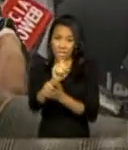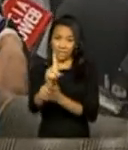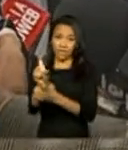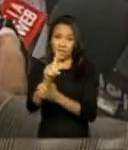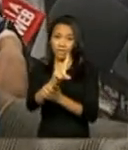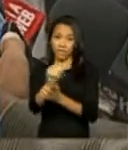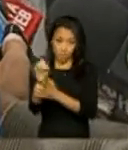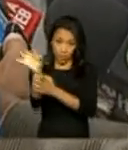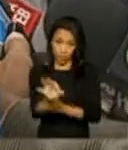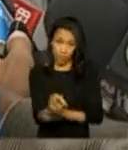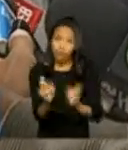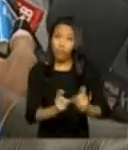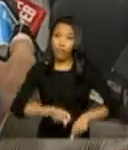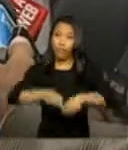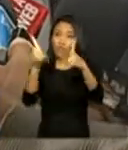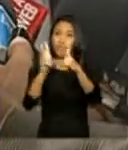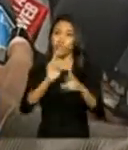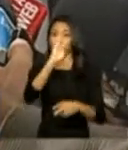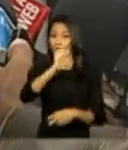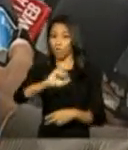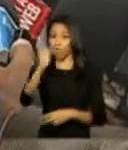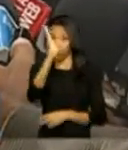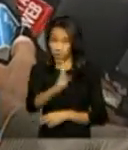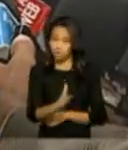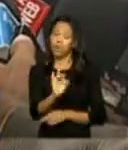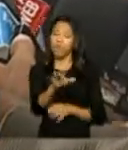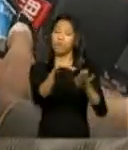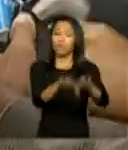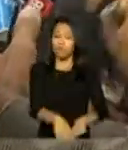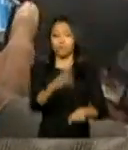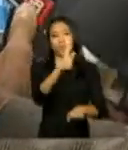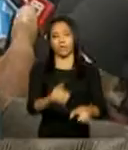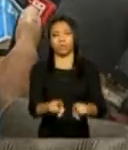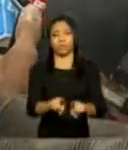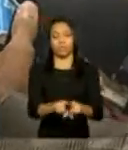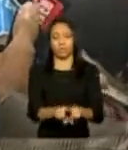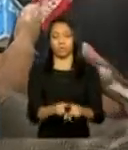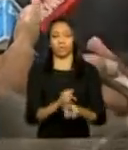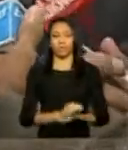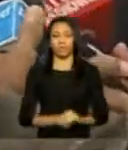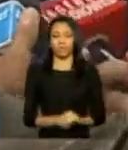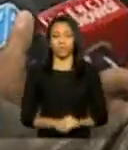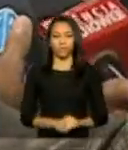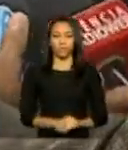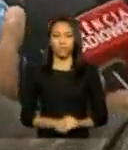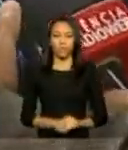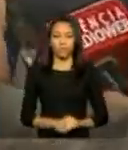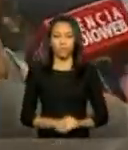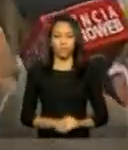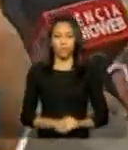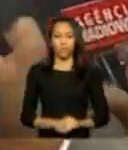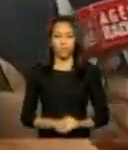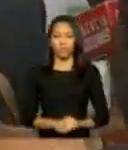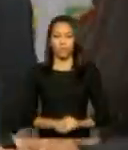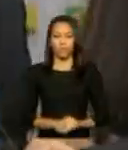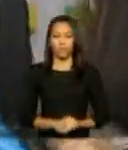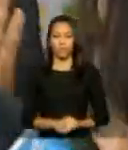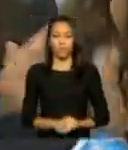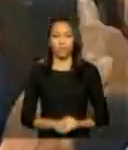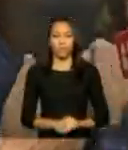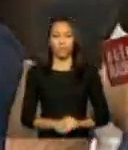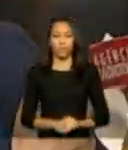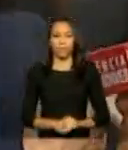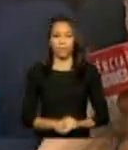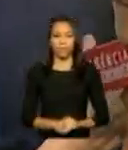quanto menos custos, mais barato na prateleira, no supermercado, para o consumidor. Essa promessa é a última, olha. Já está conversando. Seria para quando, ministro? Ok,